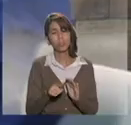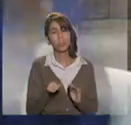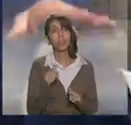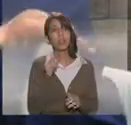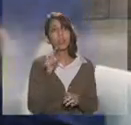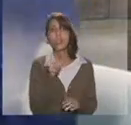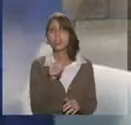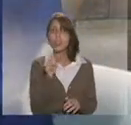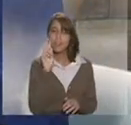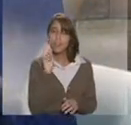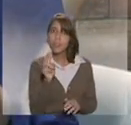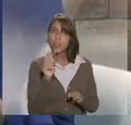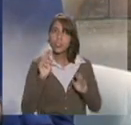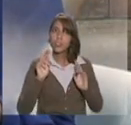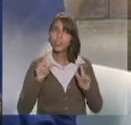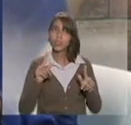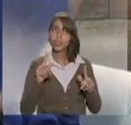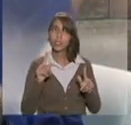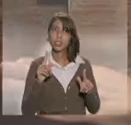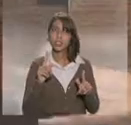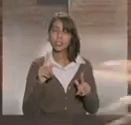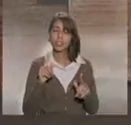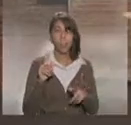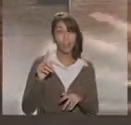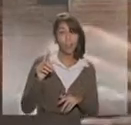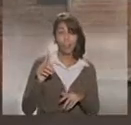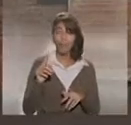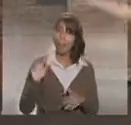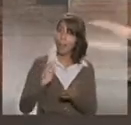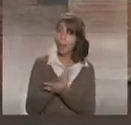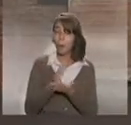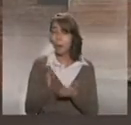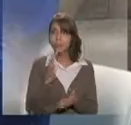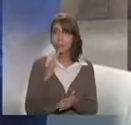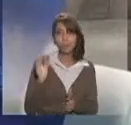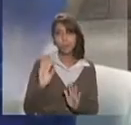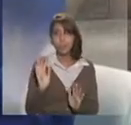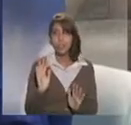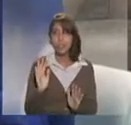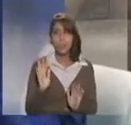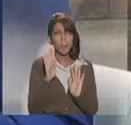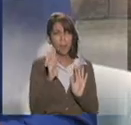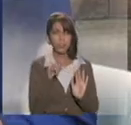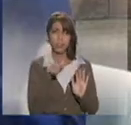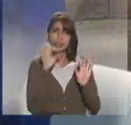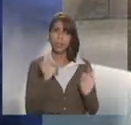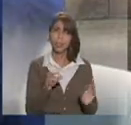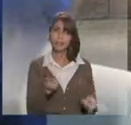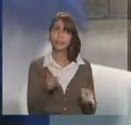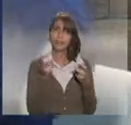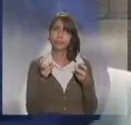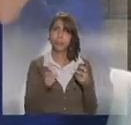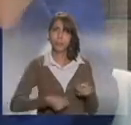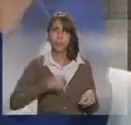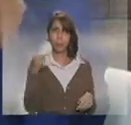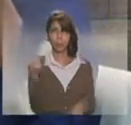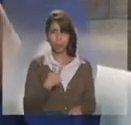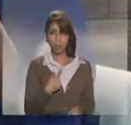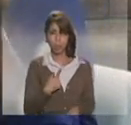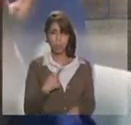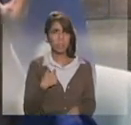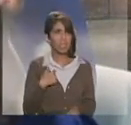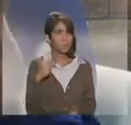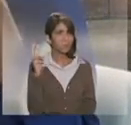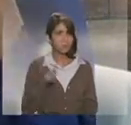completamente despercebida em pra mim tem muita coisa nessa área você com certeza vai captar ainda muito marketing eu jamais